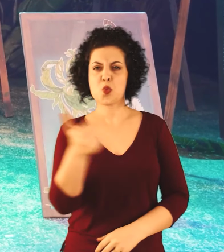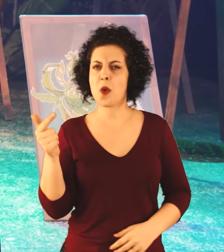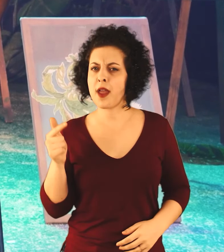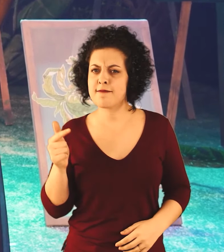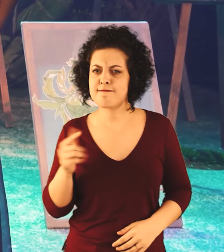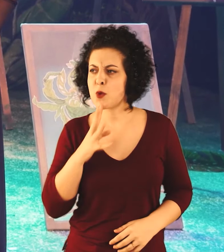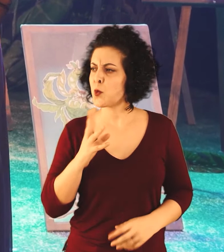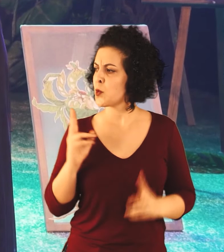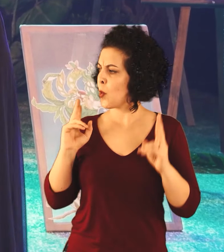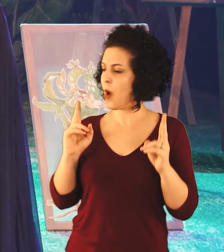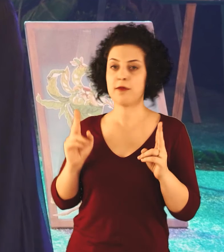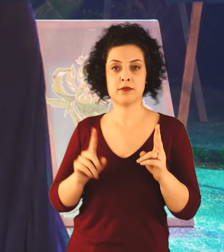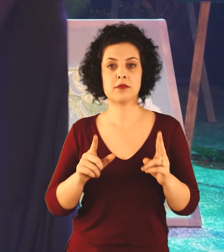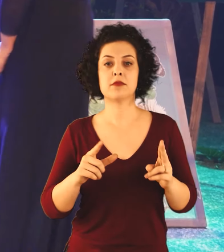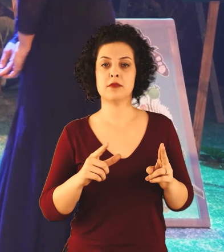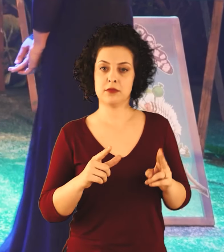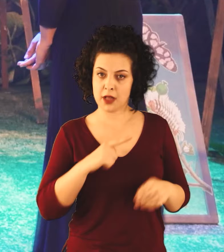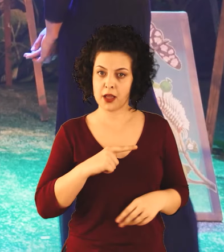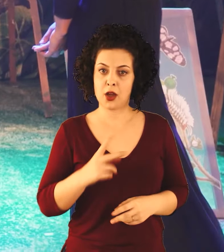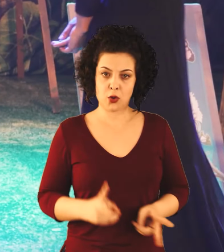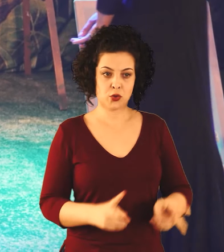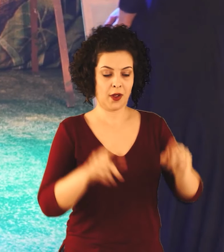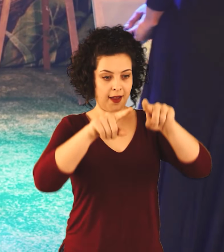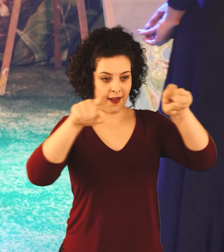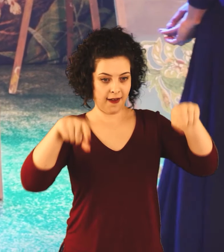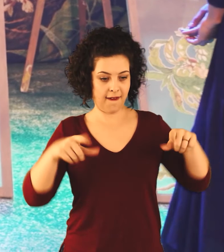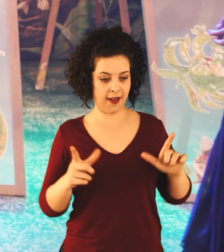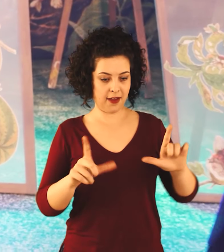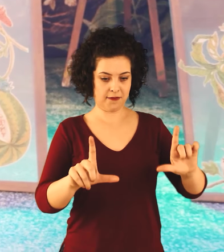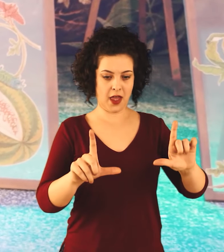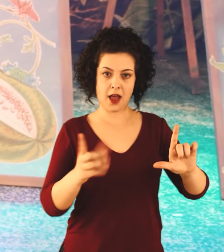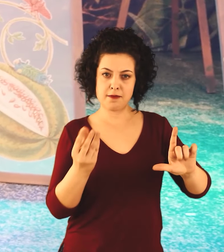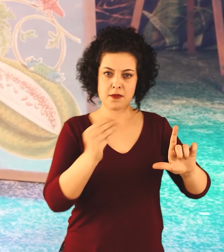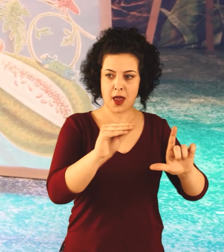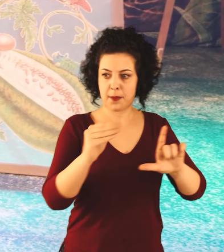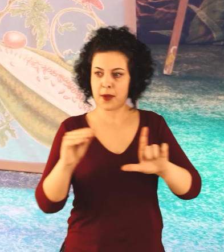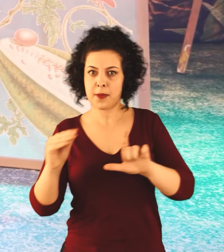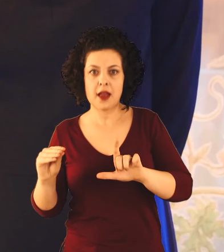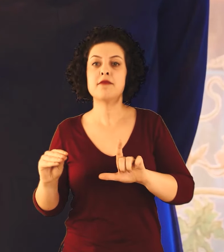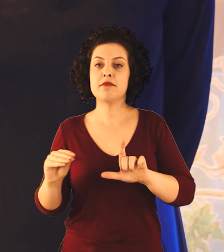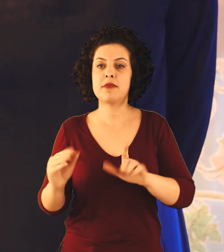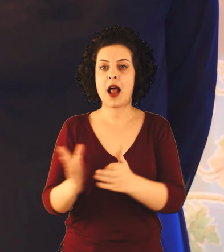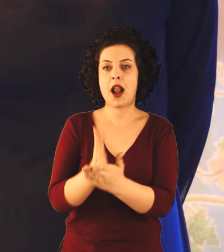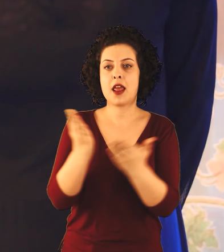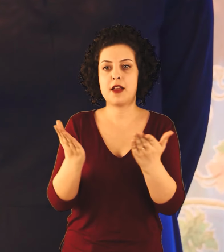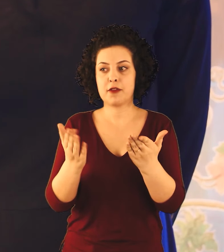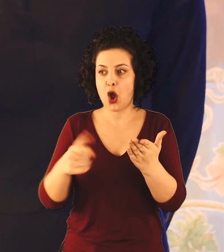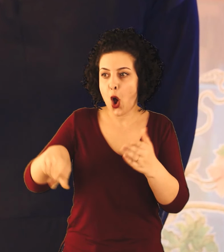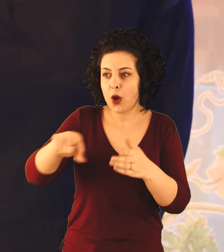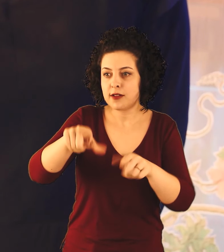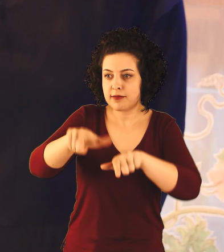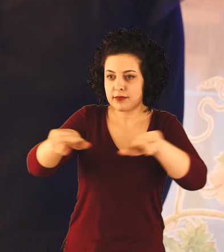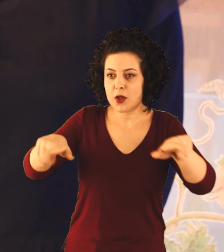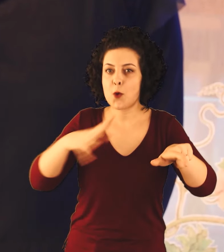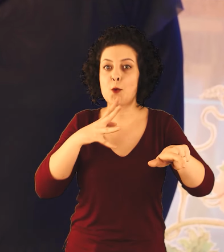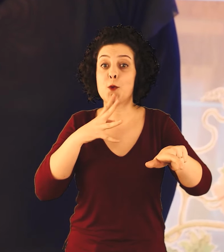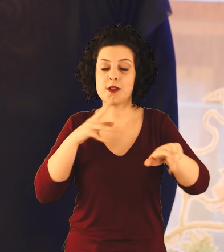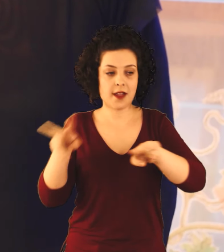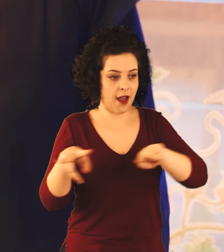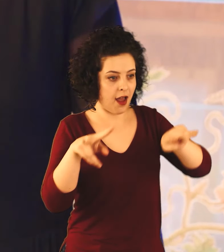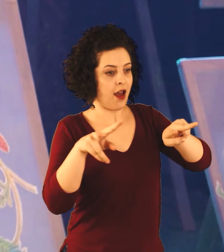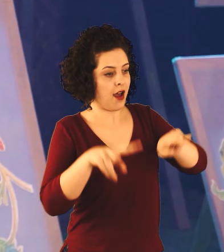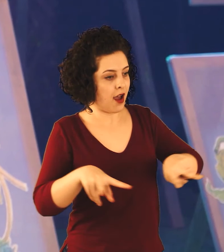existe mais, como ela conheceu. Mas que existe através dos quadros e dos livros que ela criou. Para que outros olhos também